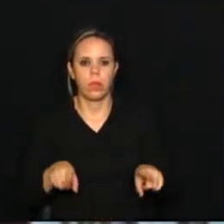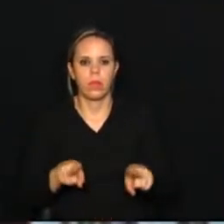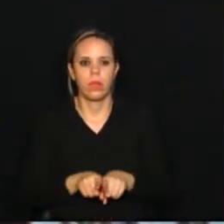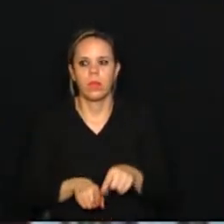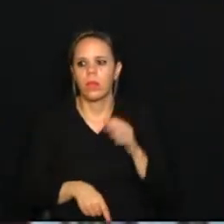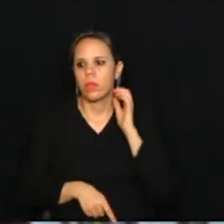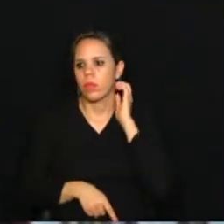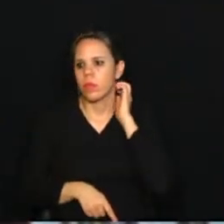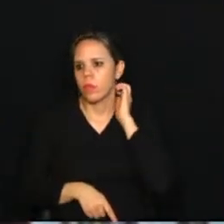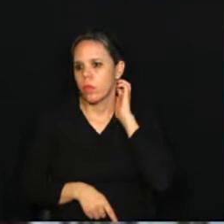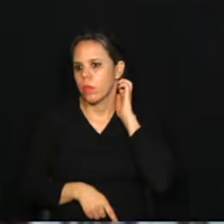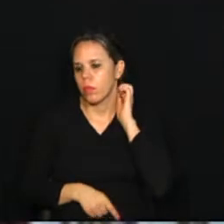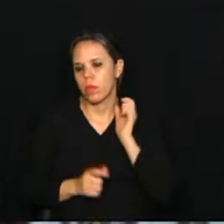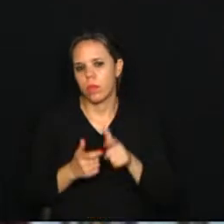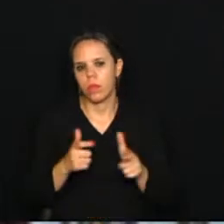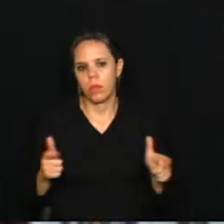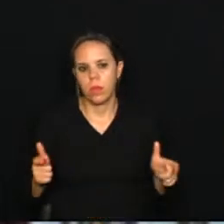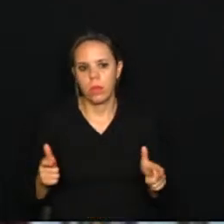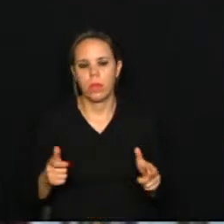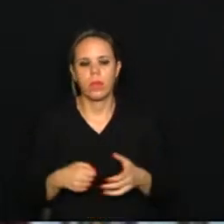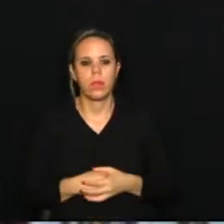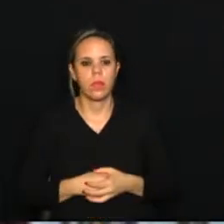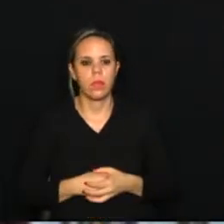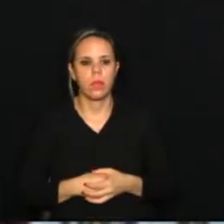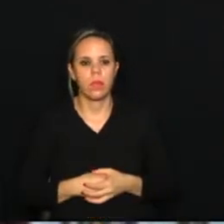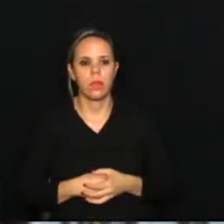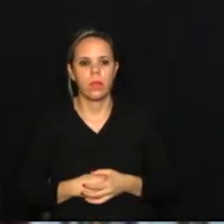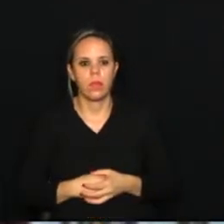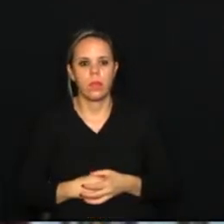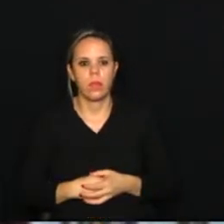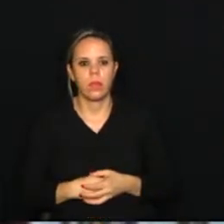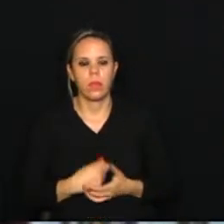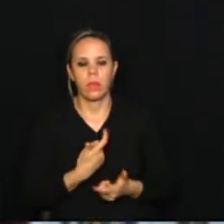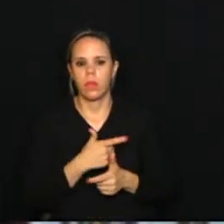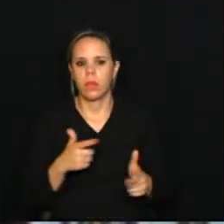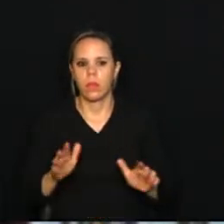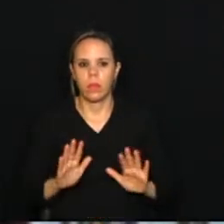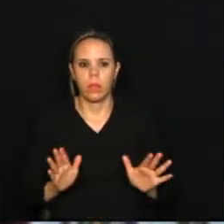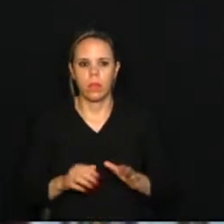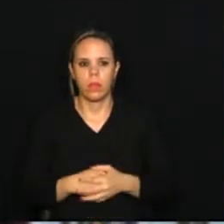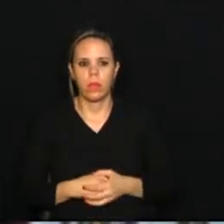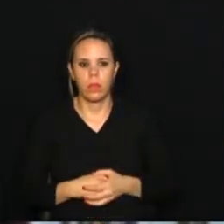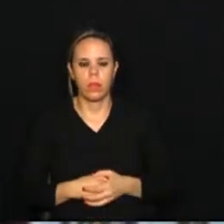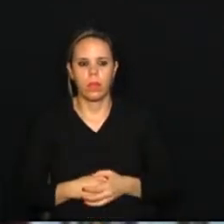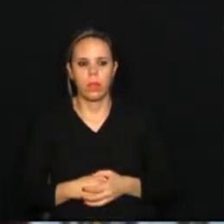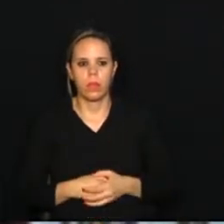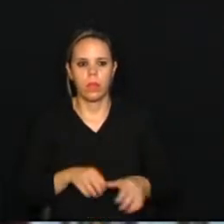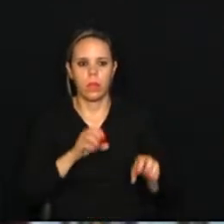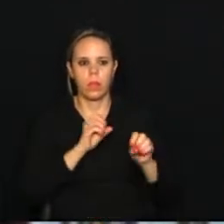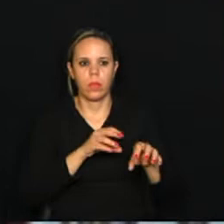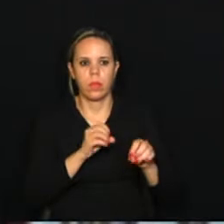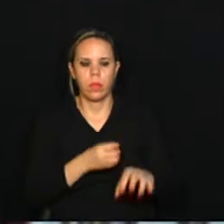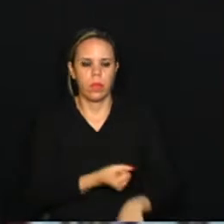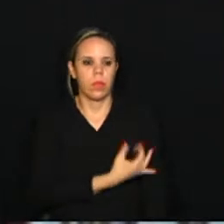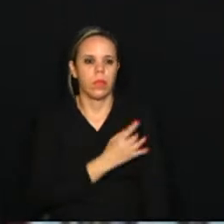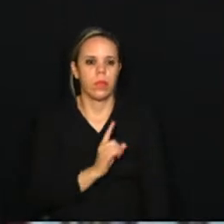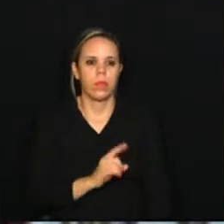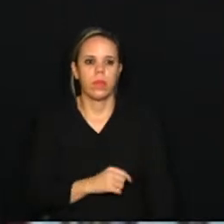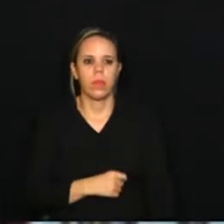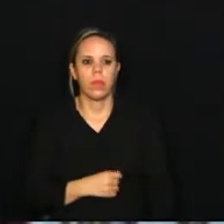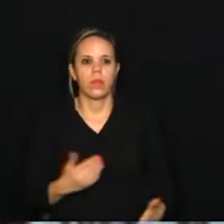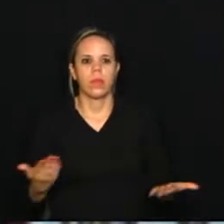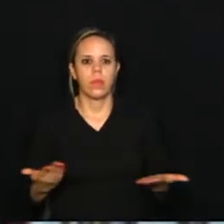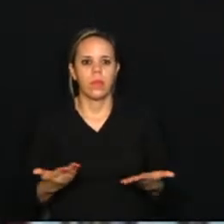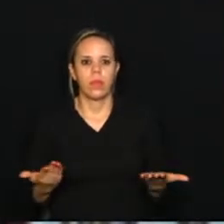foi crescendo um pouquinho, não tanto quanto o ensino fundamental. Hoje